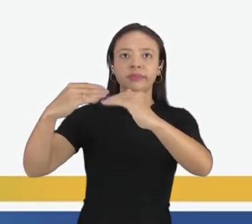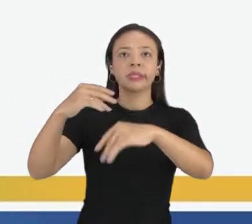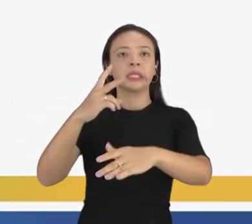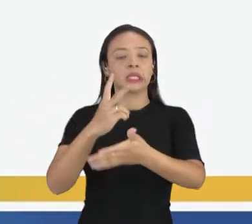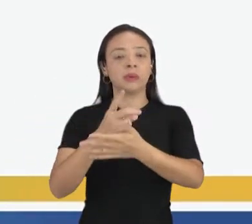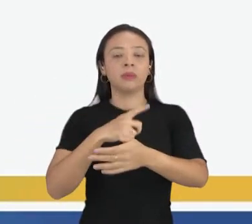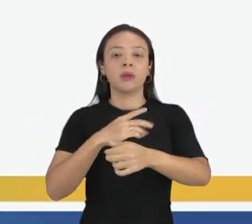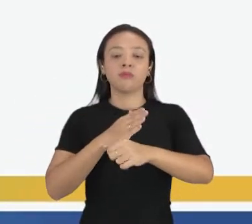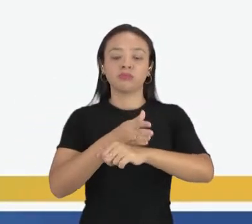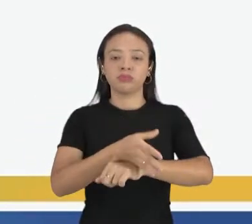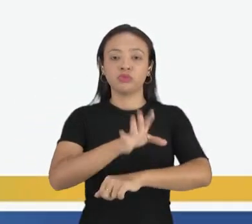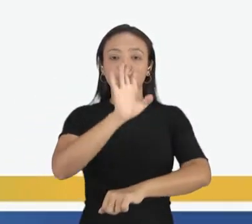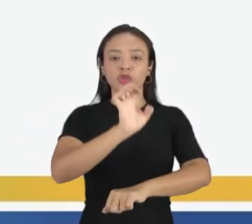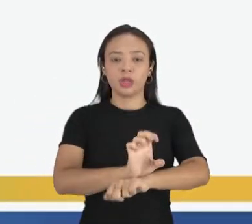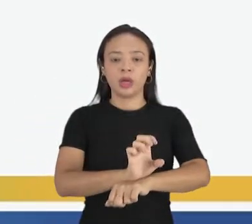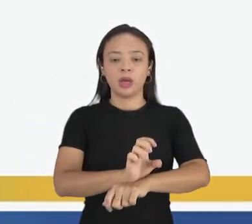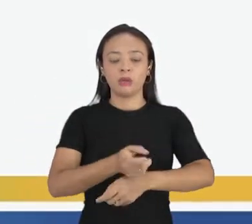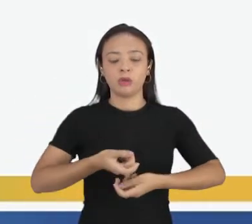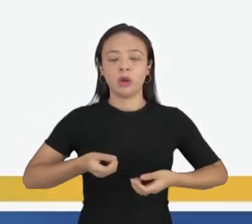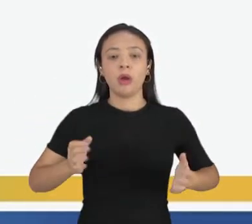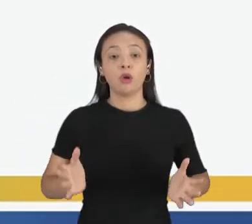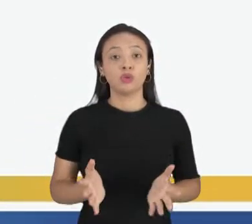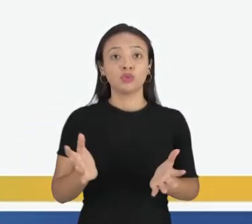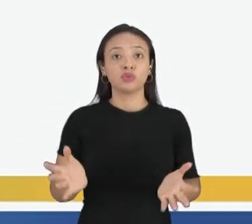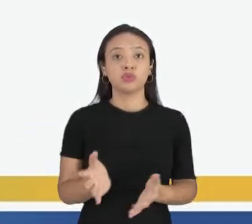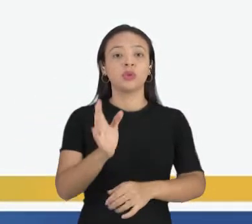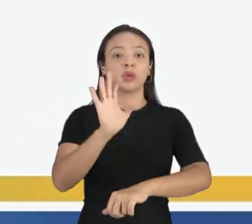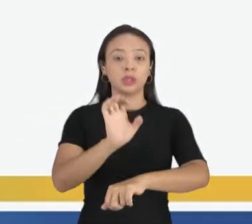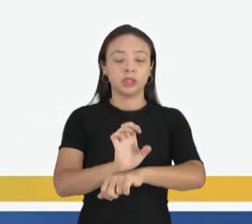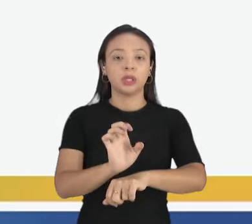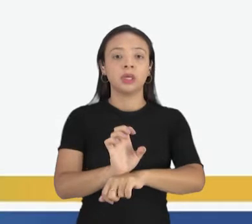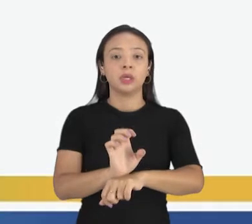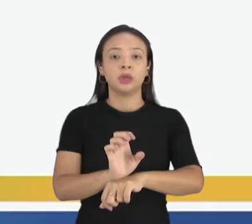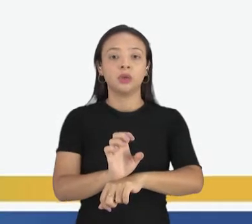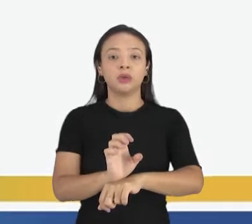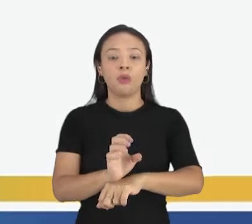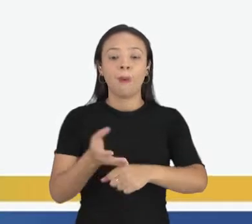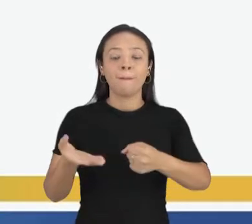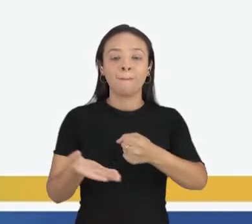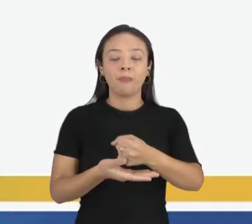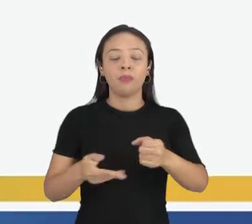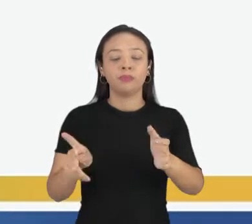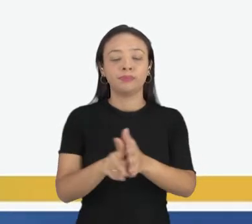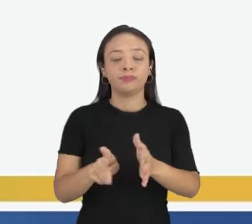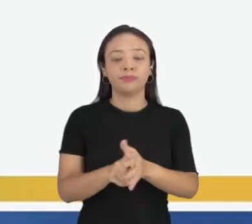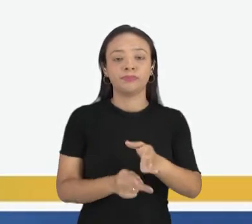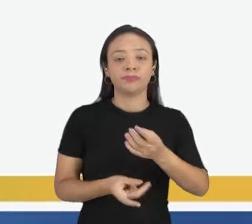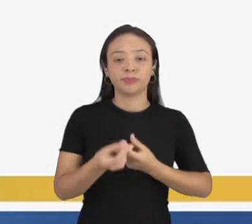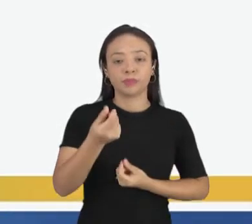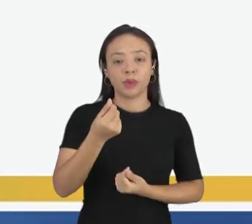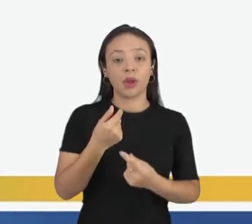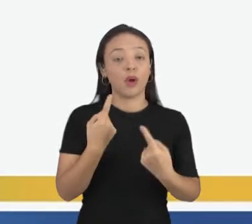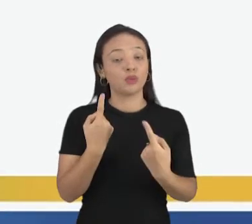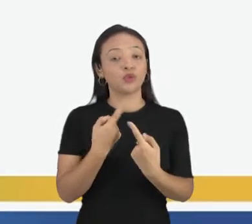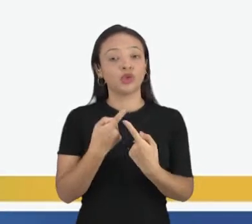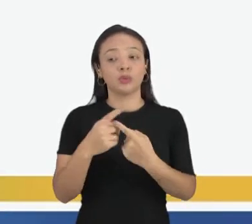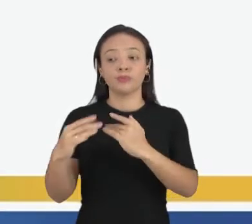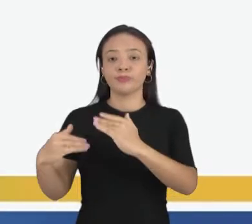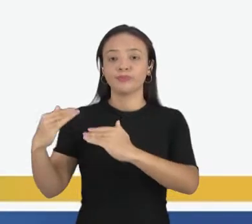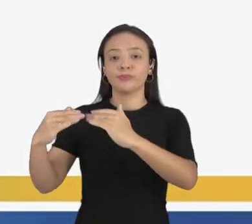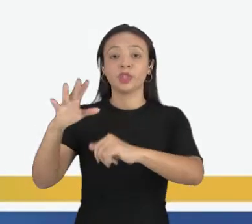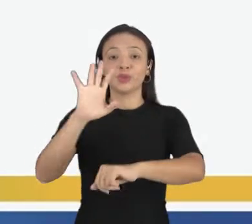participação ativa do Estado como base da economia, tá, pessoal? Então, é um modelo, né, de desenvolvimento onde o